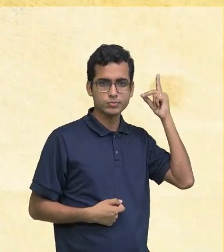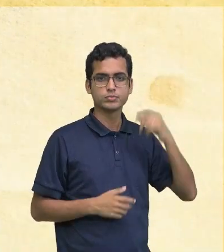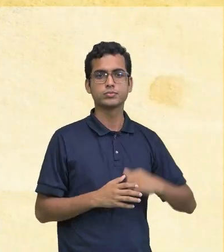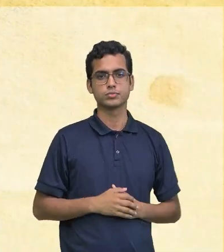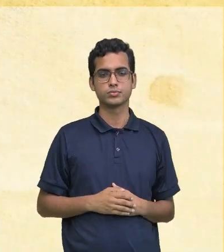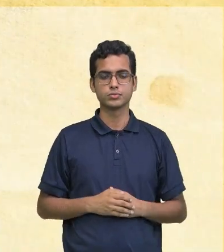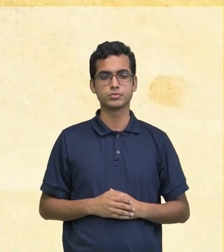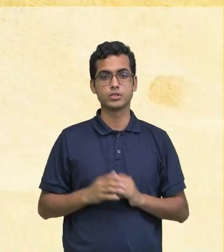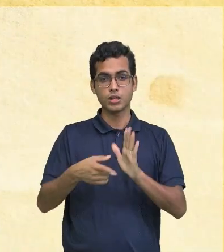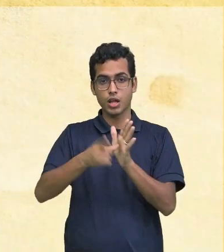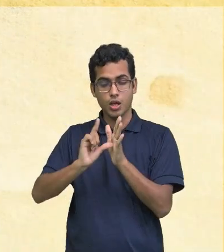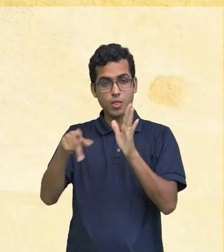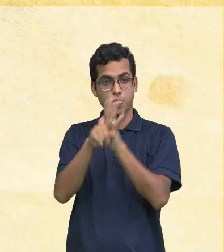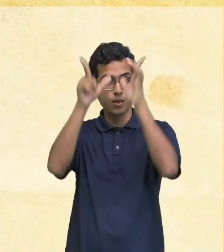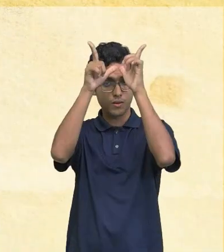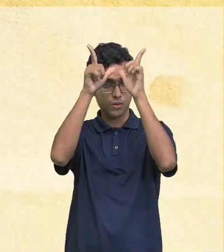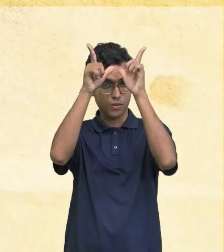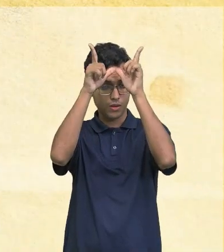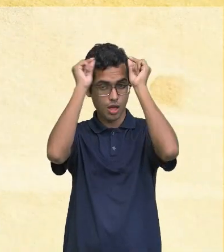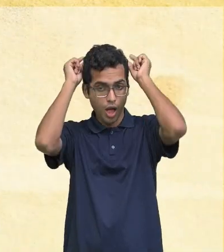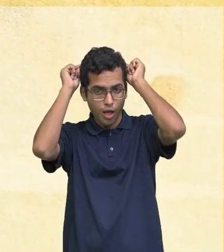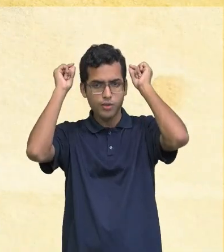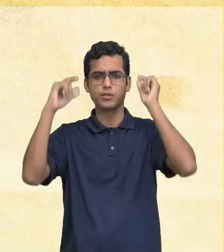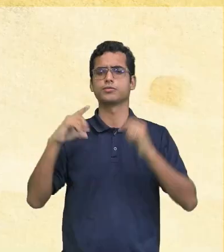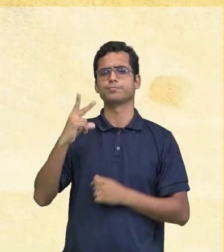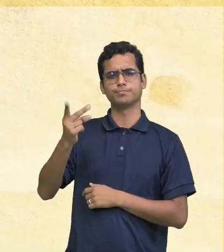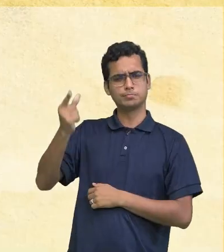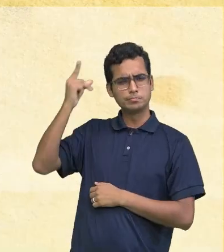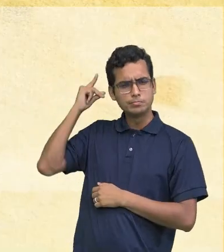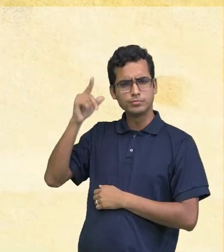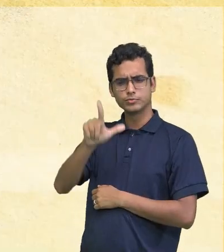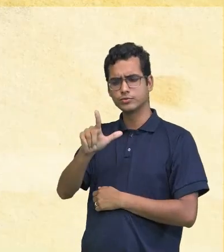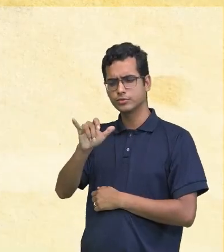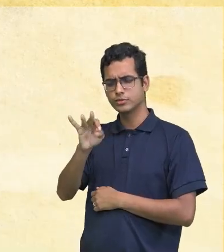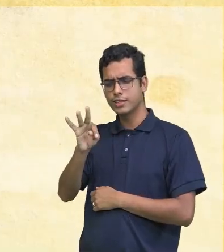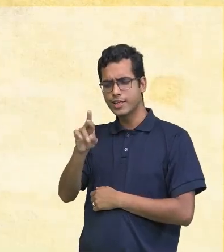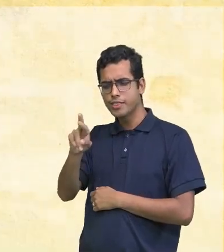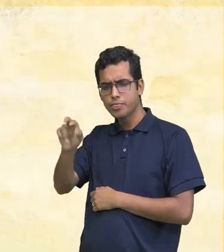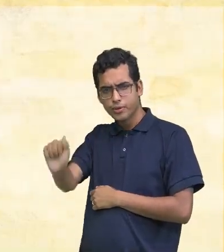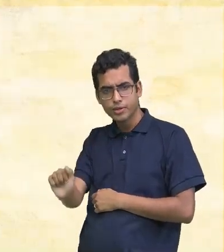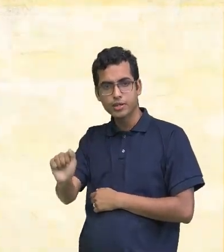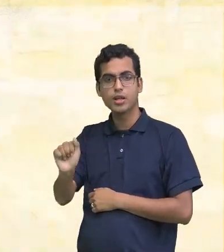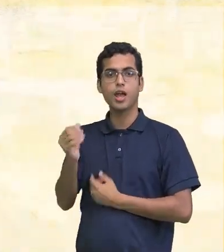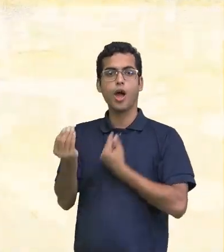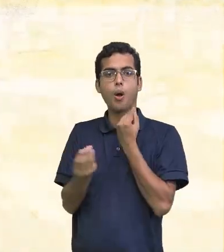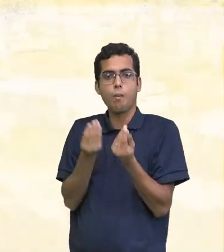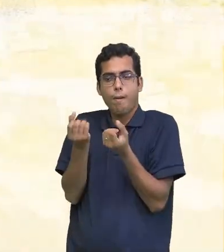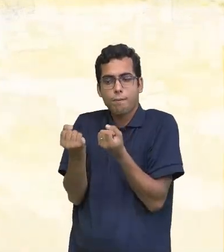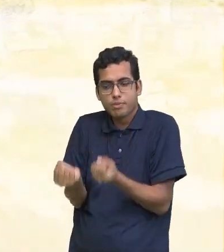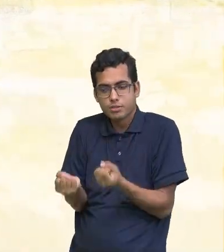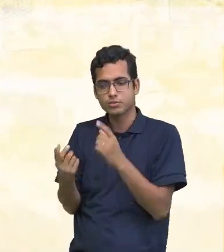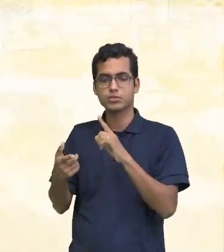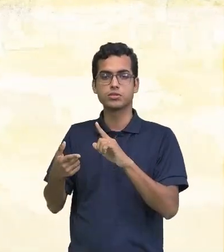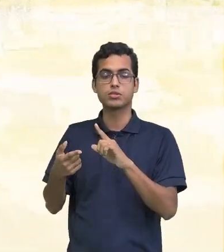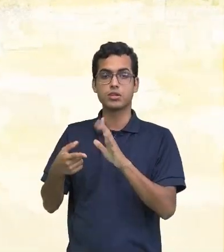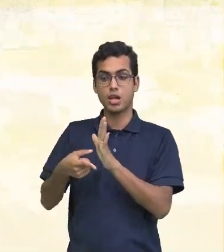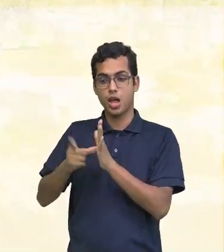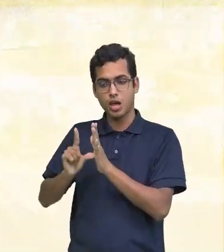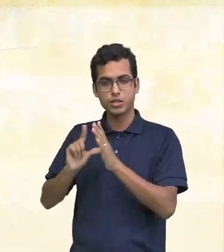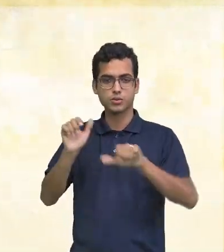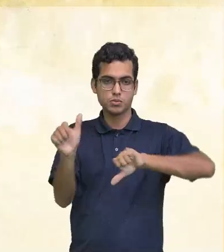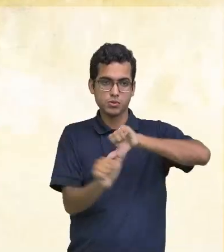ao grego antigo litra, que curiosamente era uma unidade de peso antes de se tornar volume. Mas foi